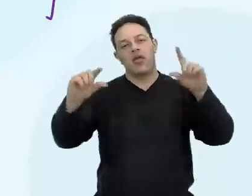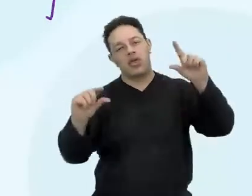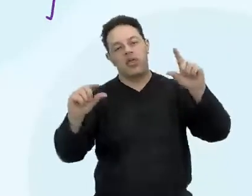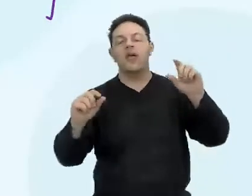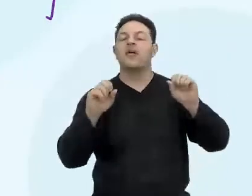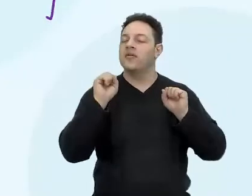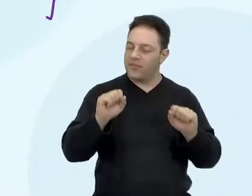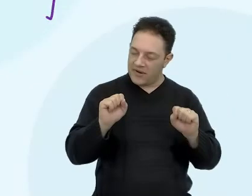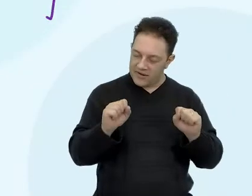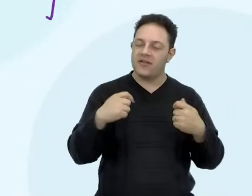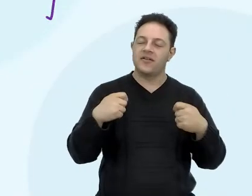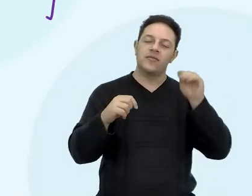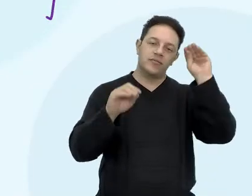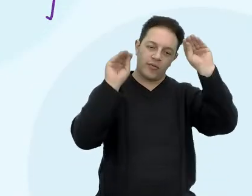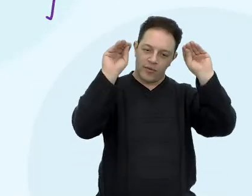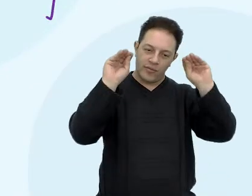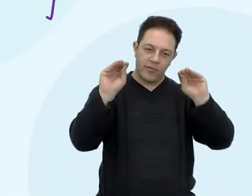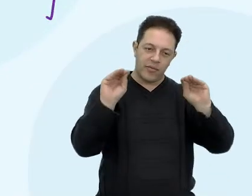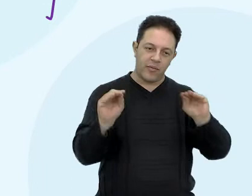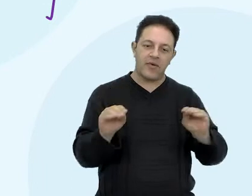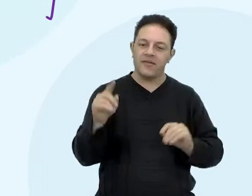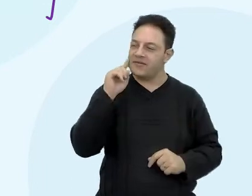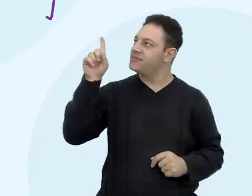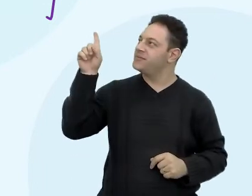Receita e despesa.